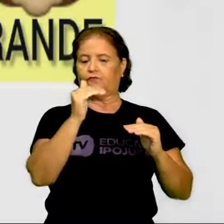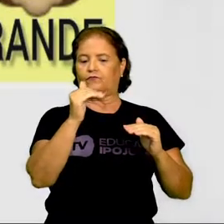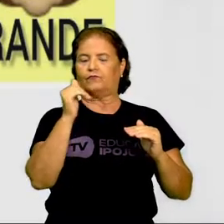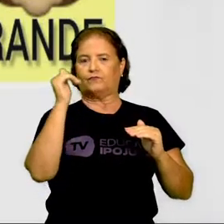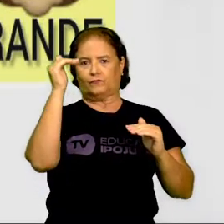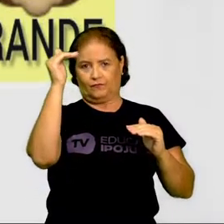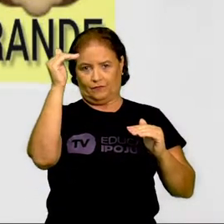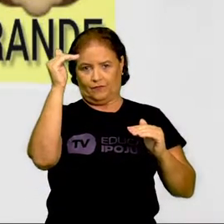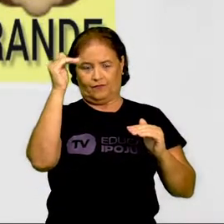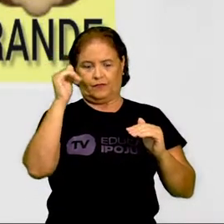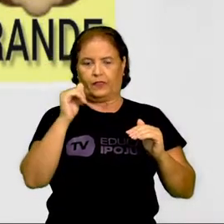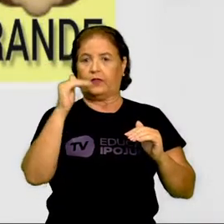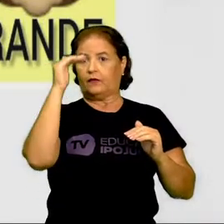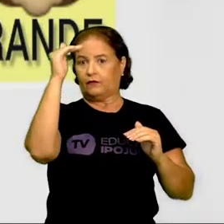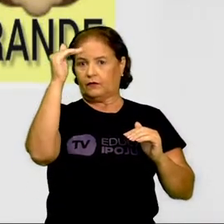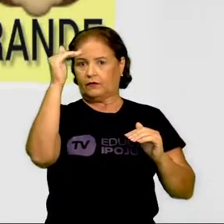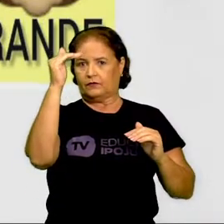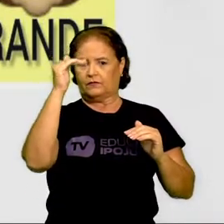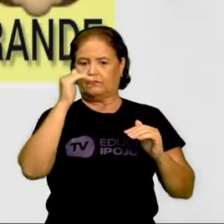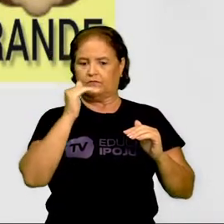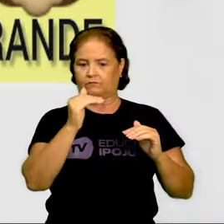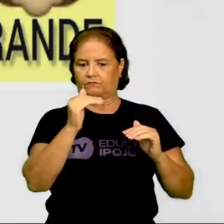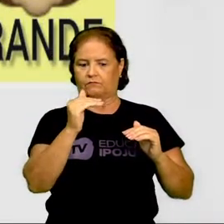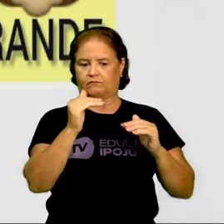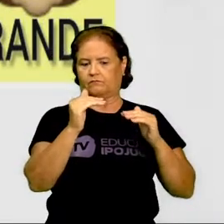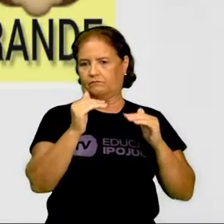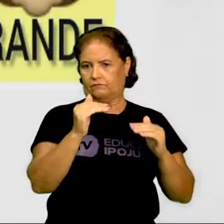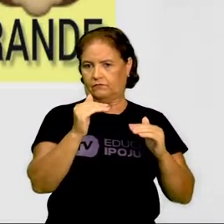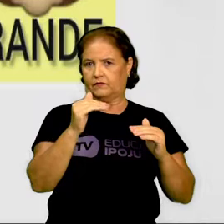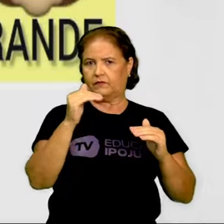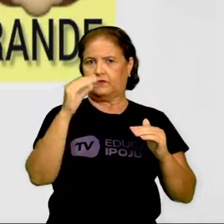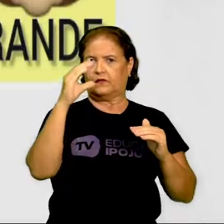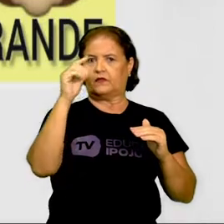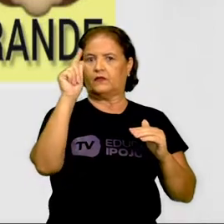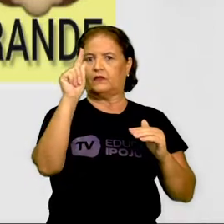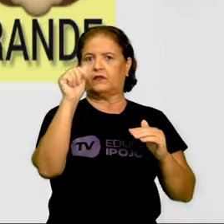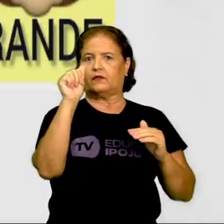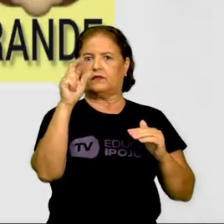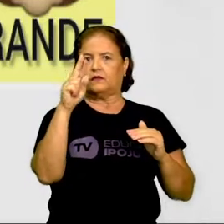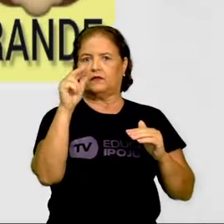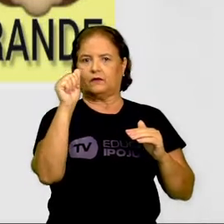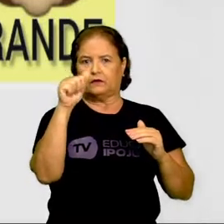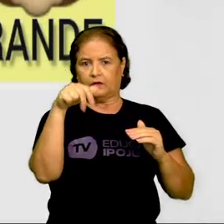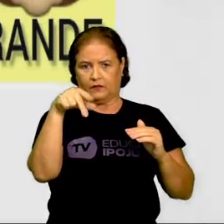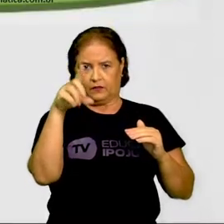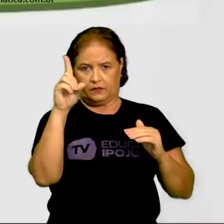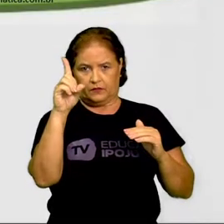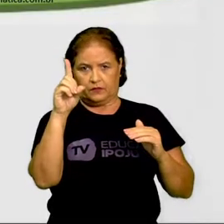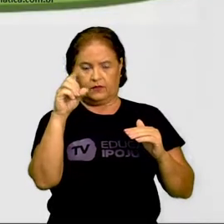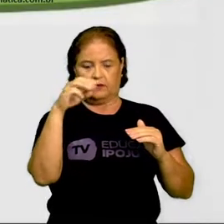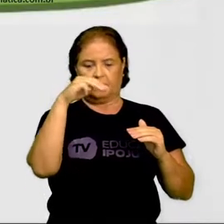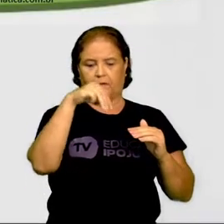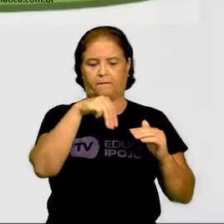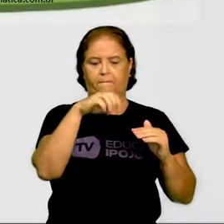temos aqui, ó, grande, médio e pequeno. Ok, crianças?